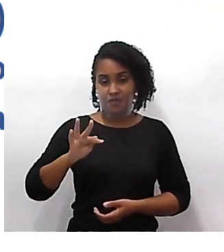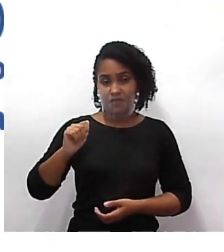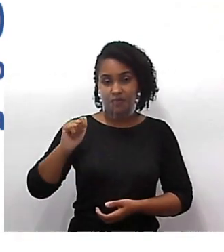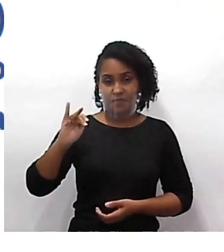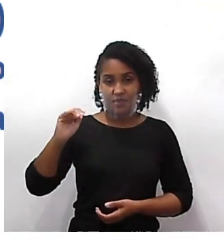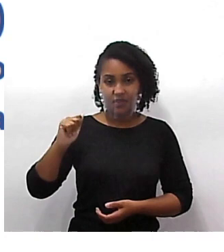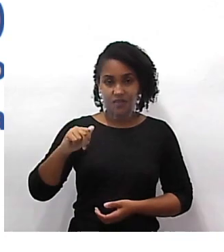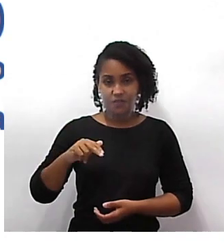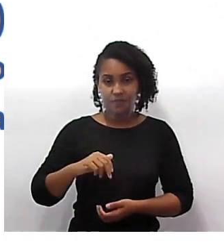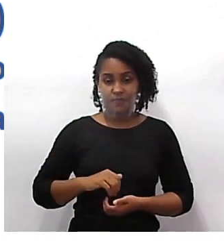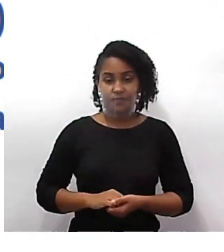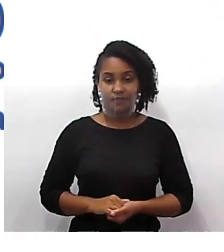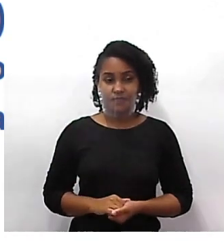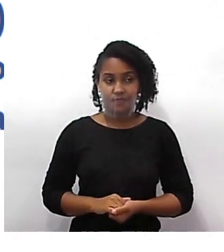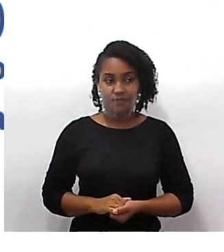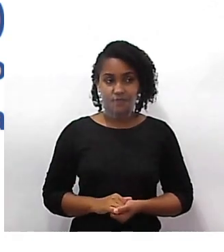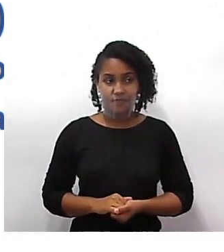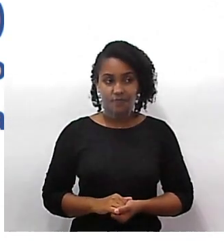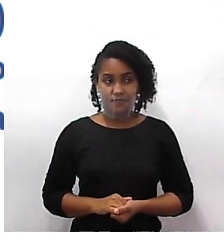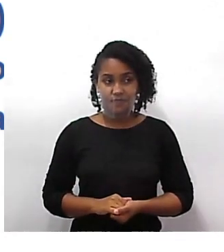Batista.